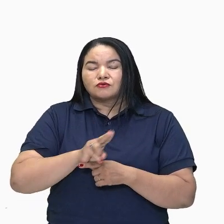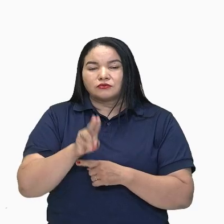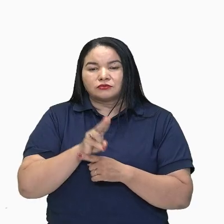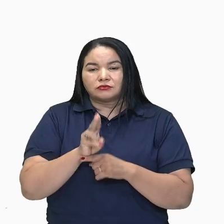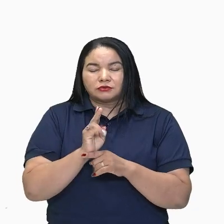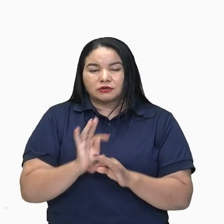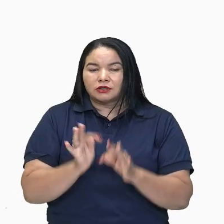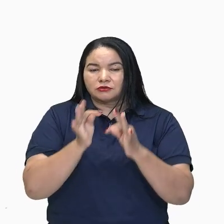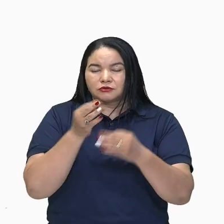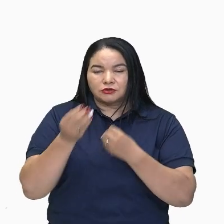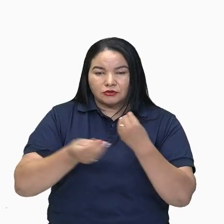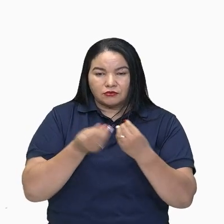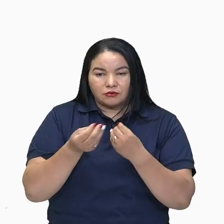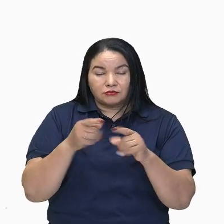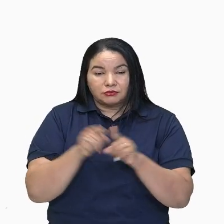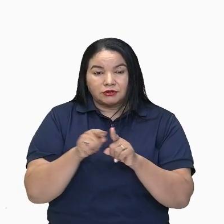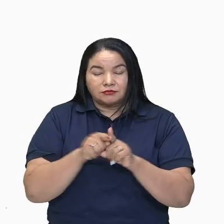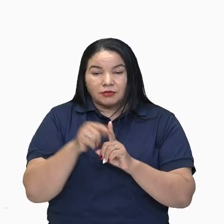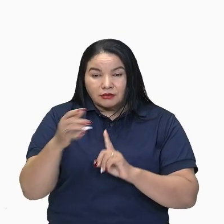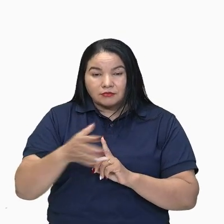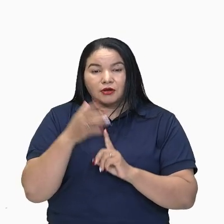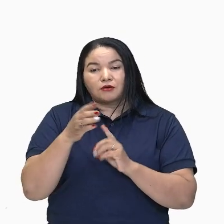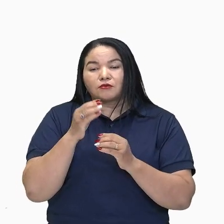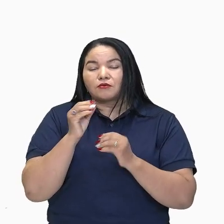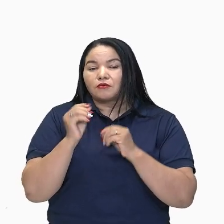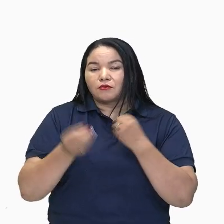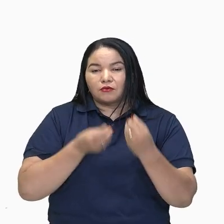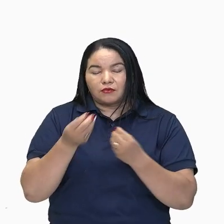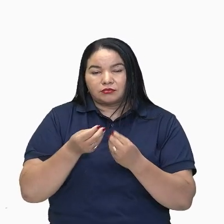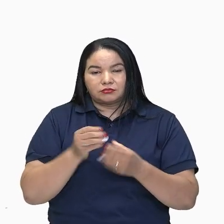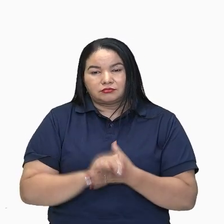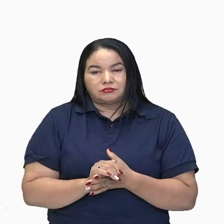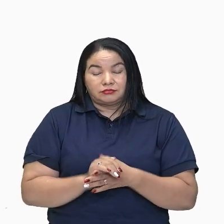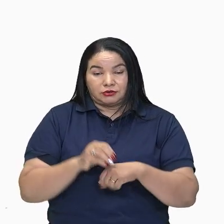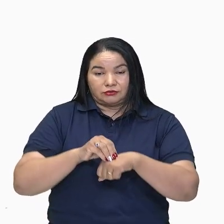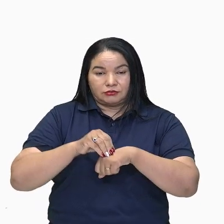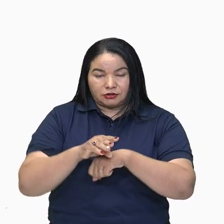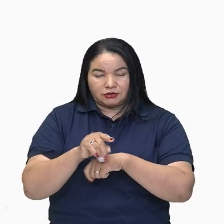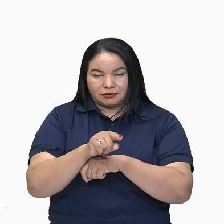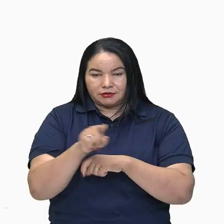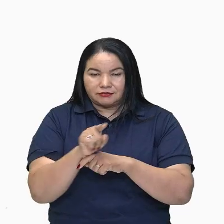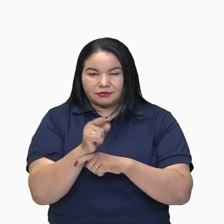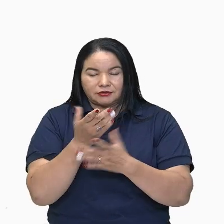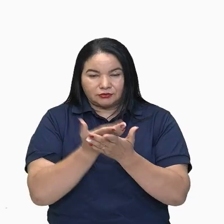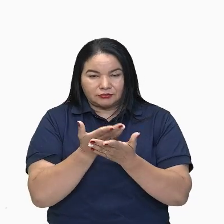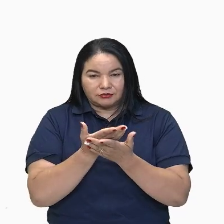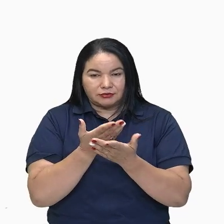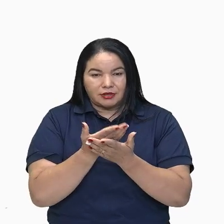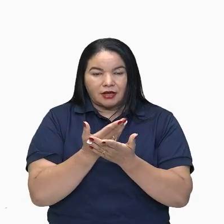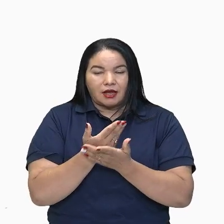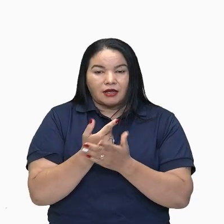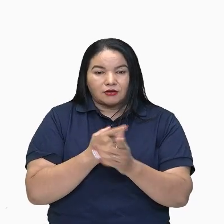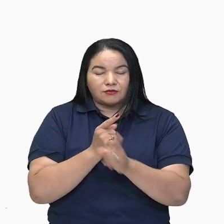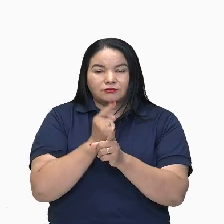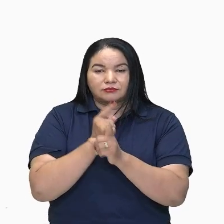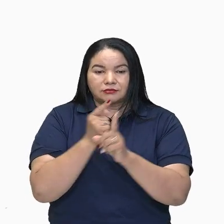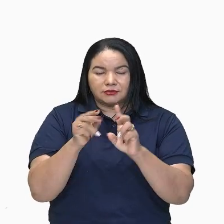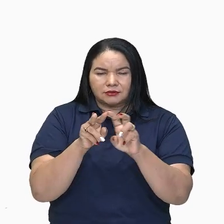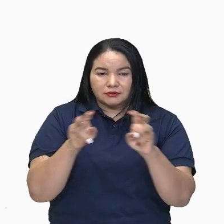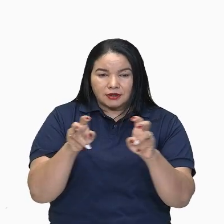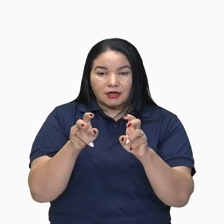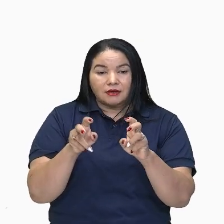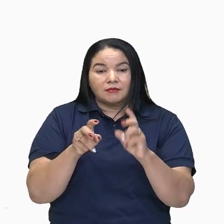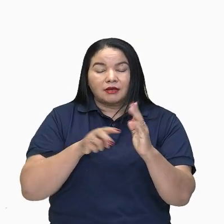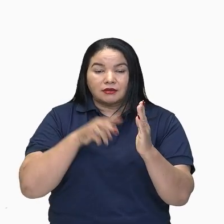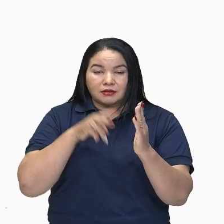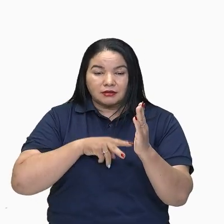isso tem gerado neles. Então, percebe que uma dica para você identificar o tema de um texto é você buscar o assunto mais